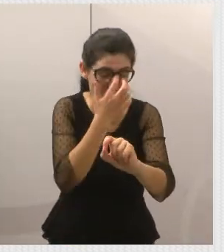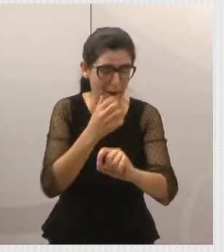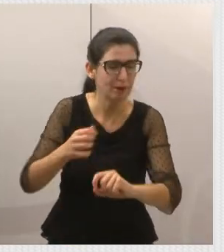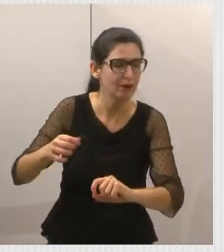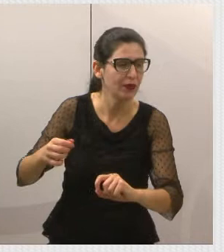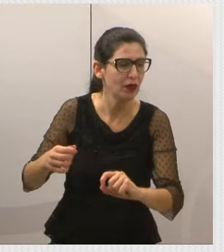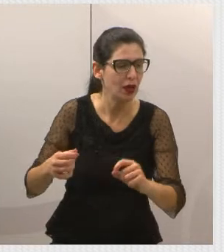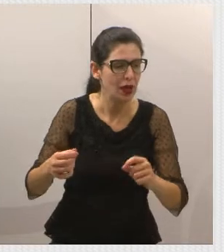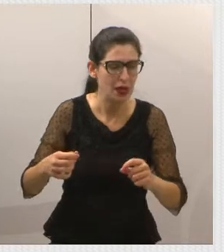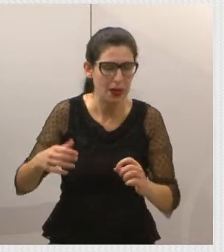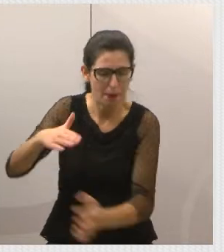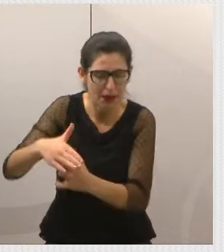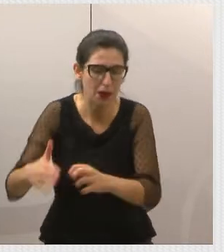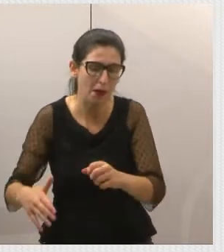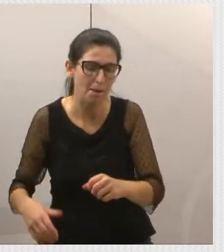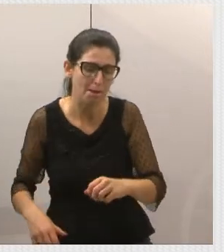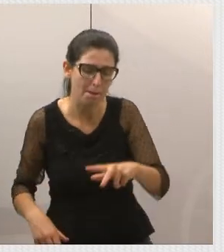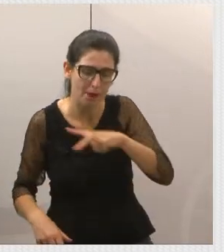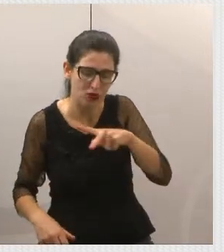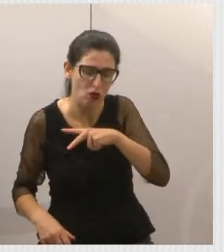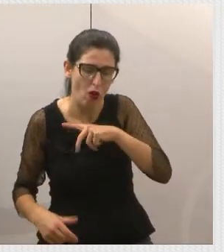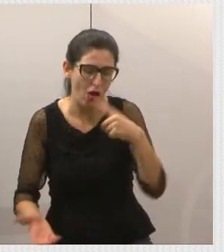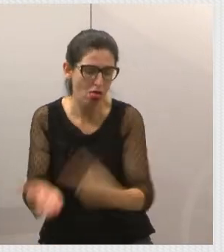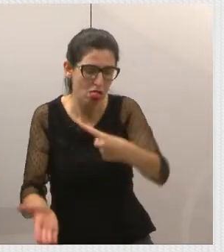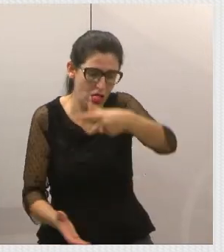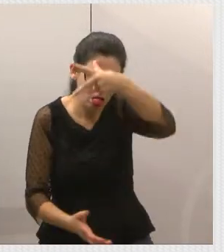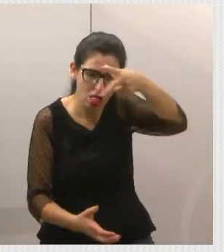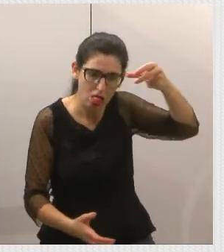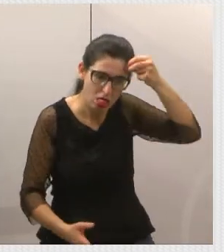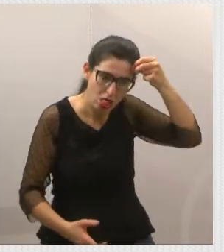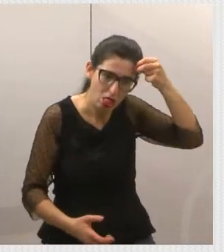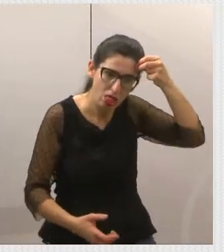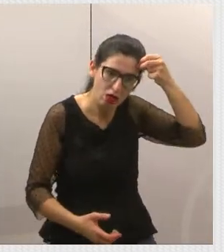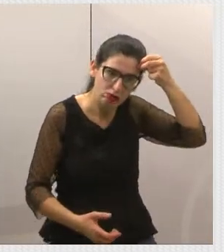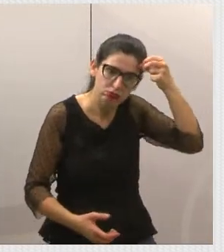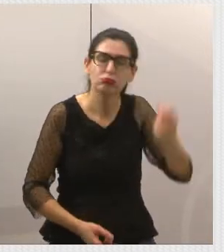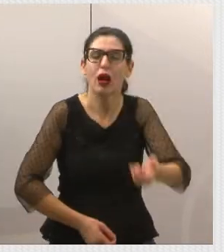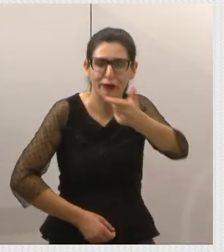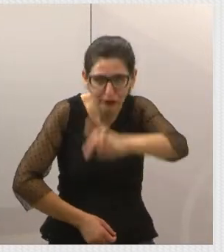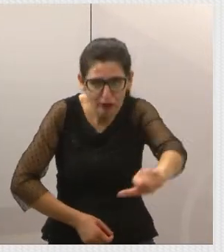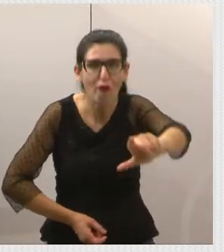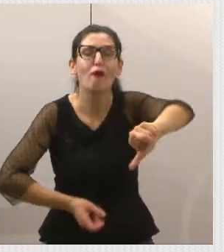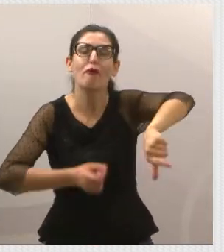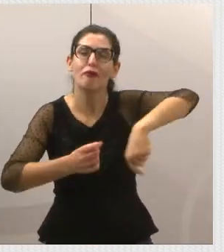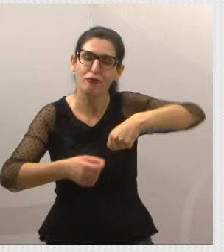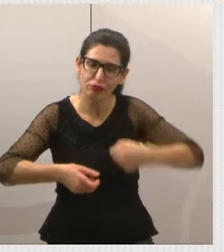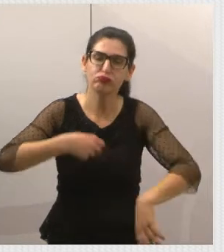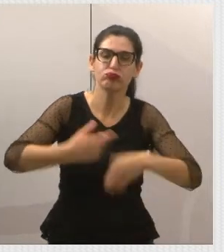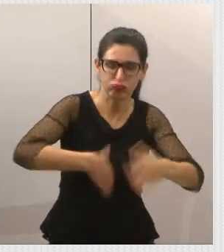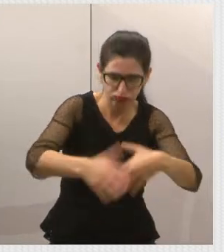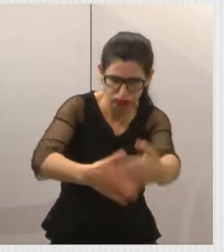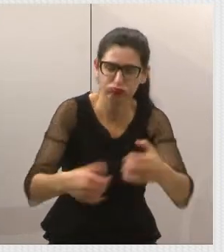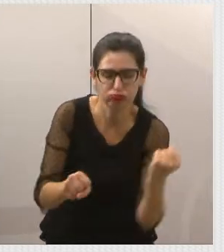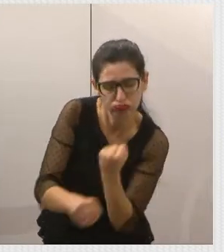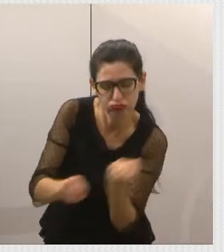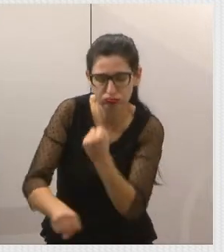Secretaria de Segurança, ela está com um orçamento um pouco menor, porque o investimento do COI é para esse ano, né? Então ela cai